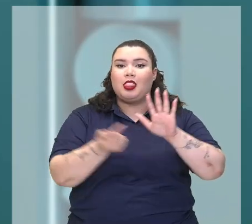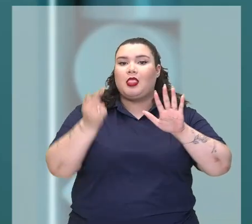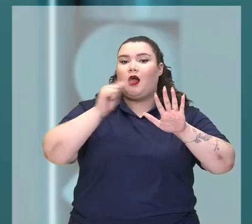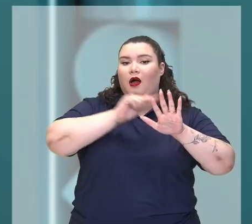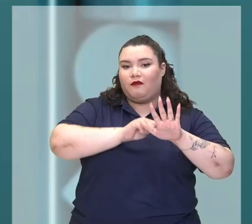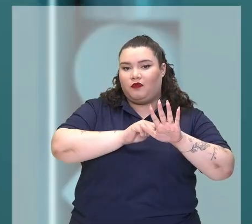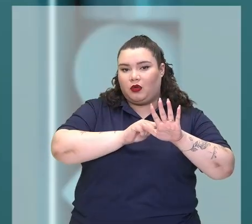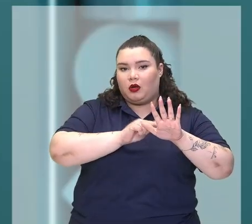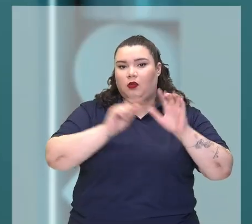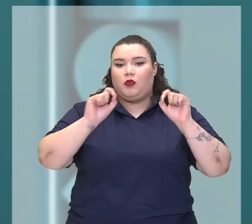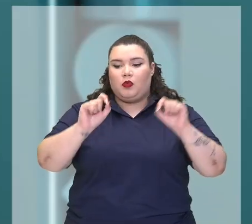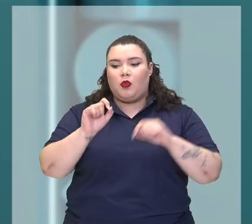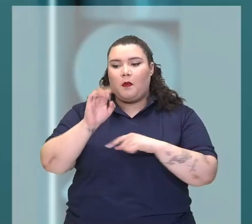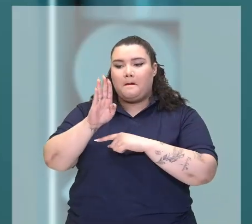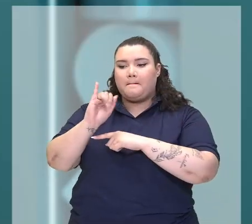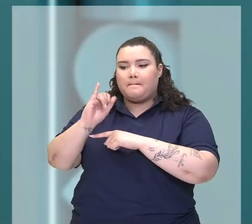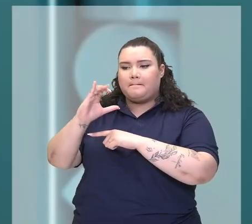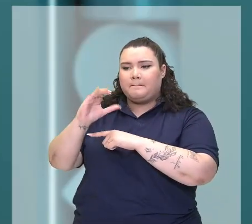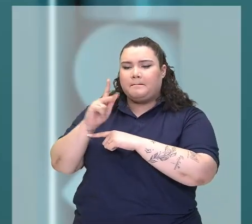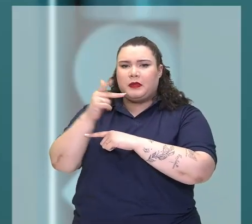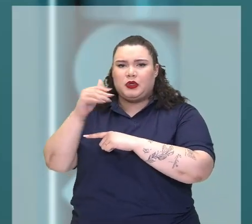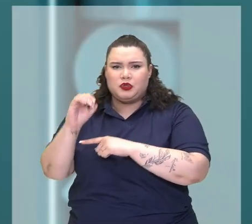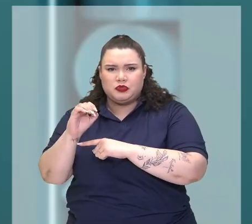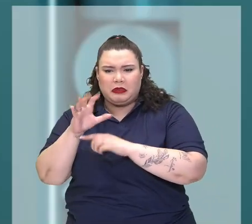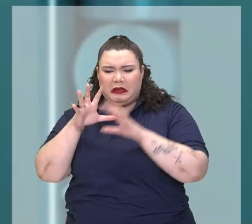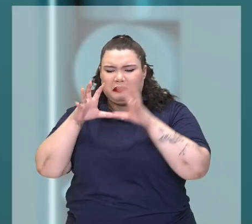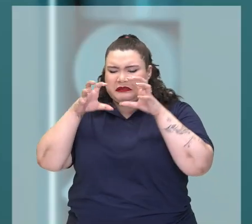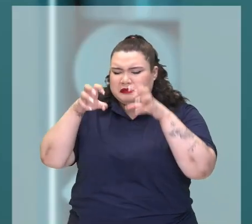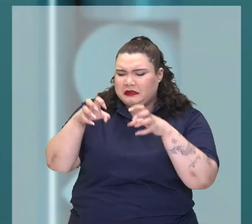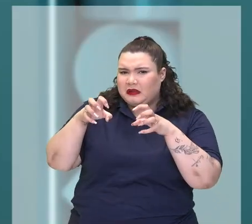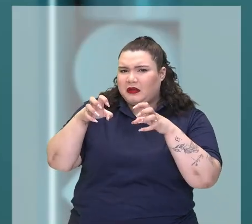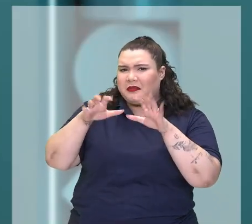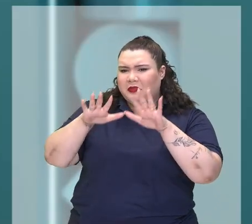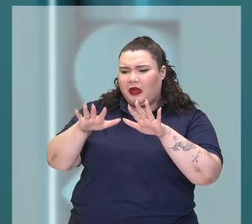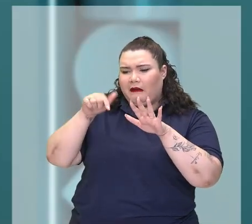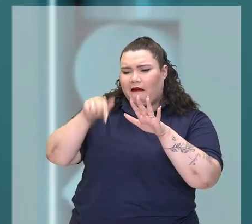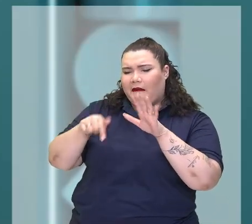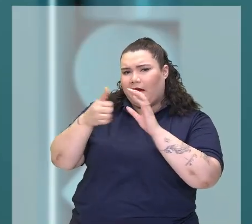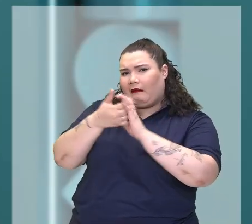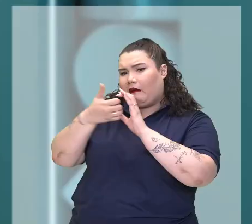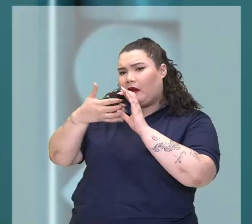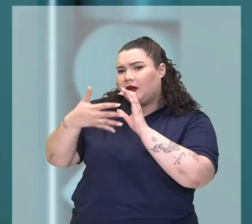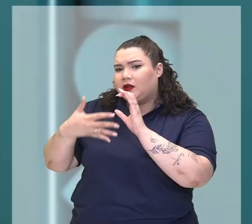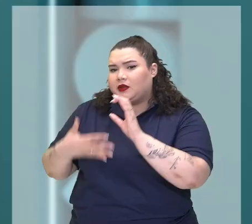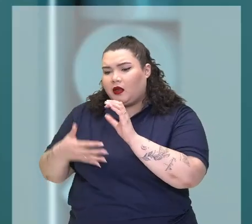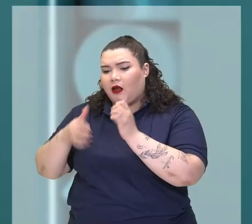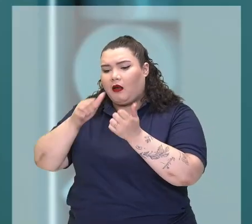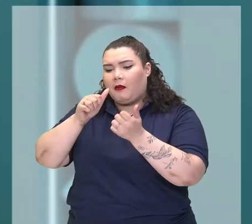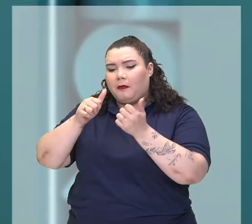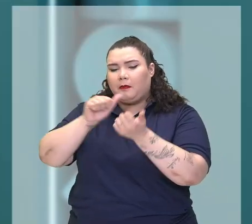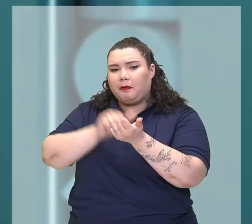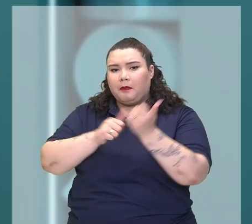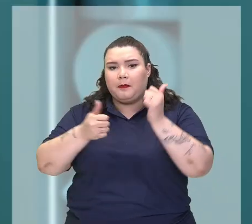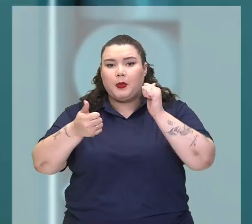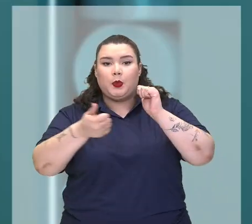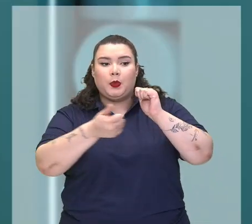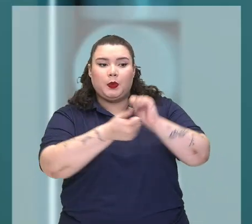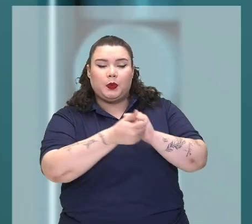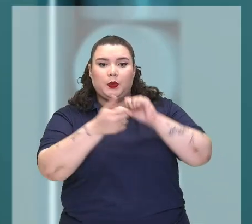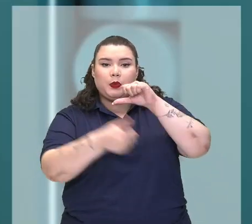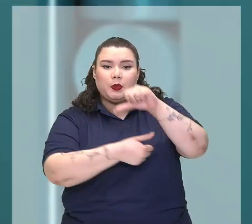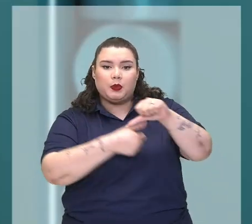metaforicamente o bicho. E esse bicho, pela linguagem figurada,